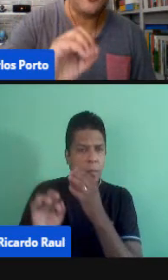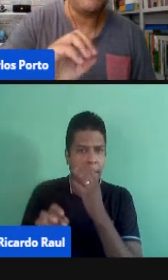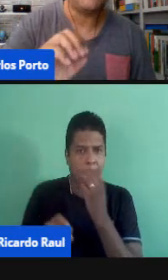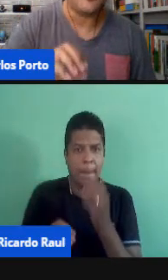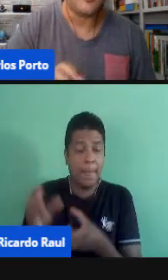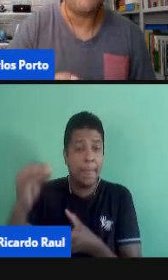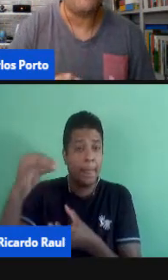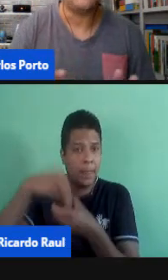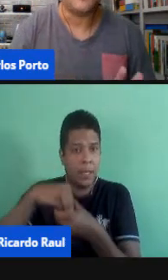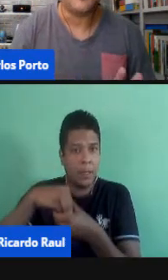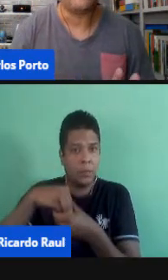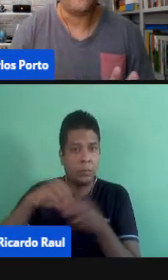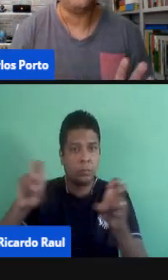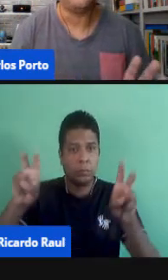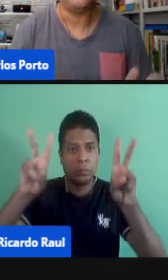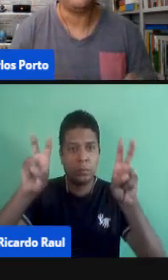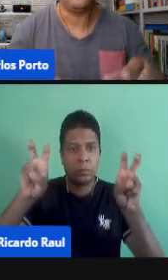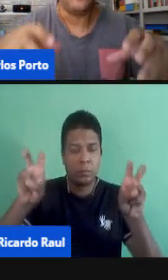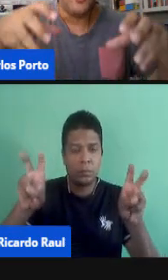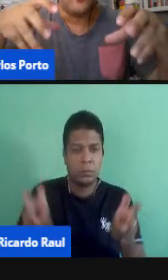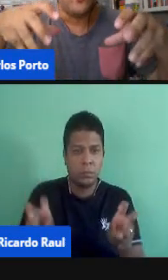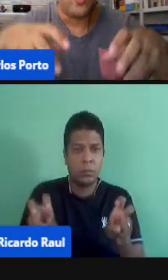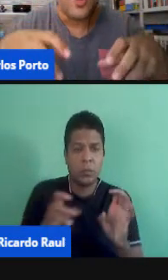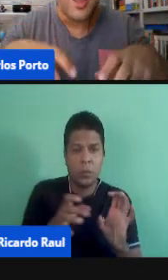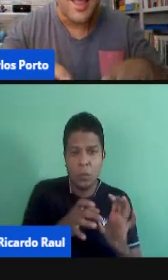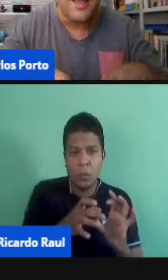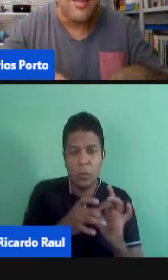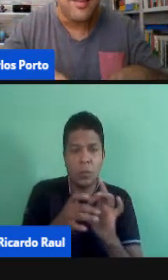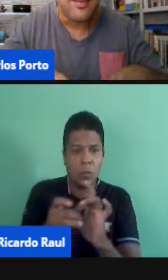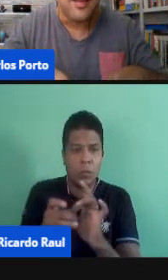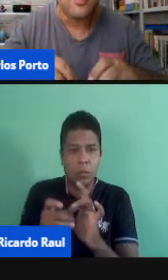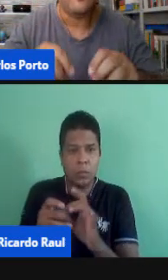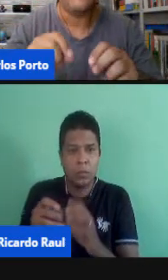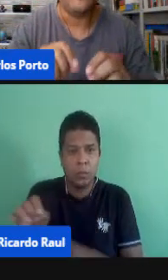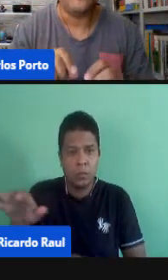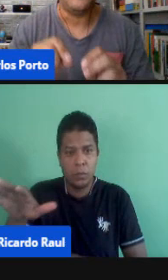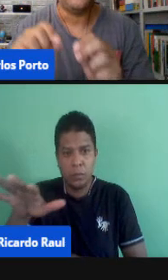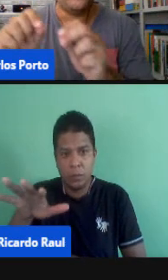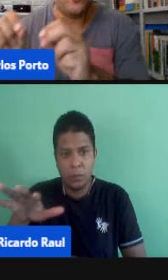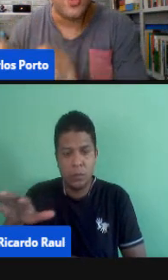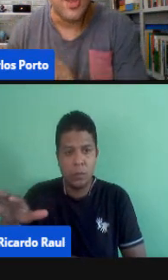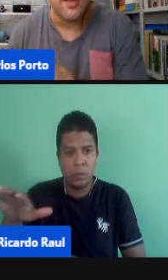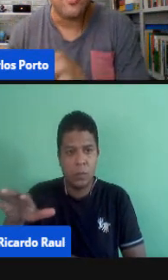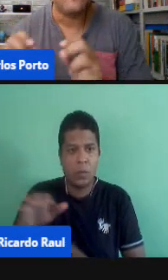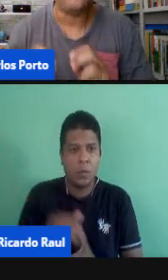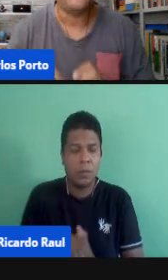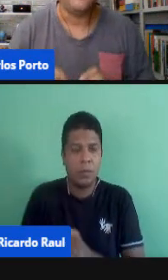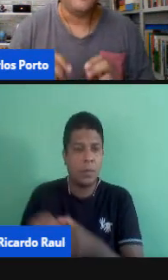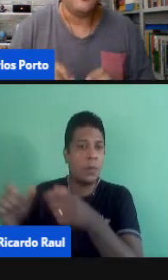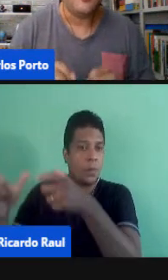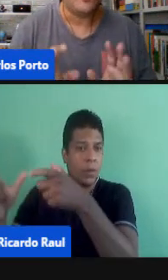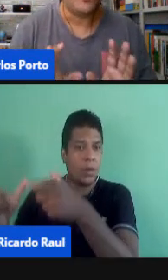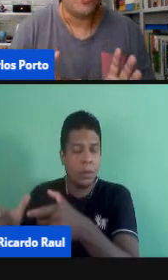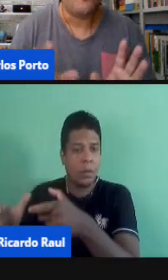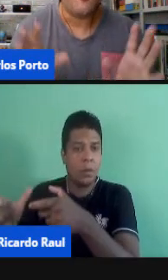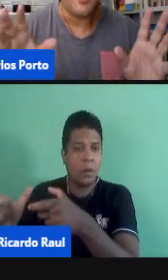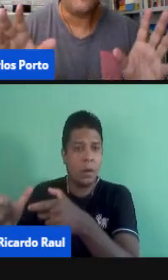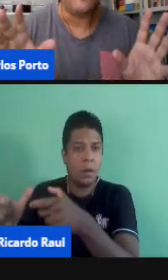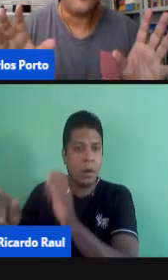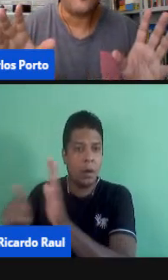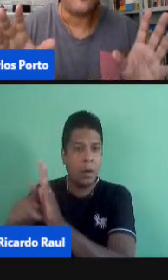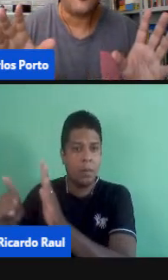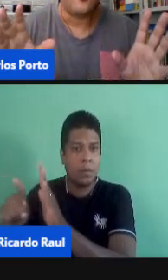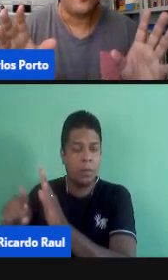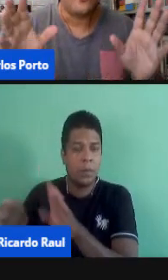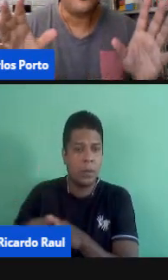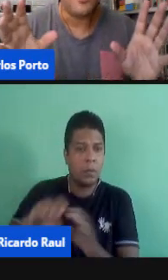desses temas, abordar contextos locais, que são locais, e